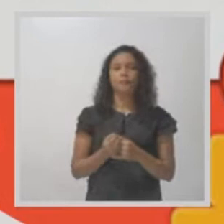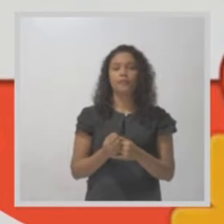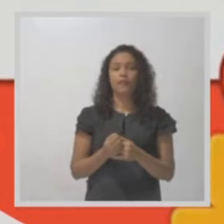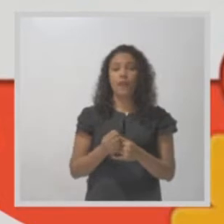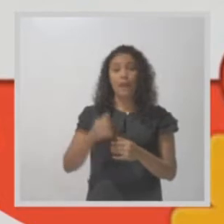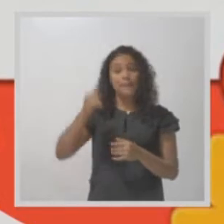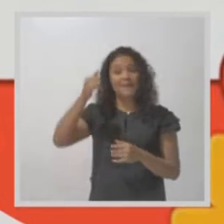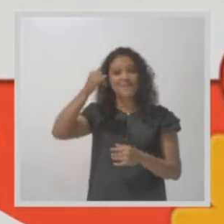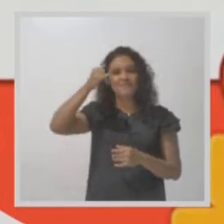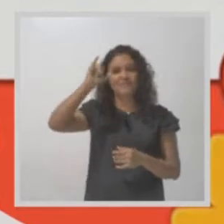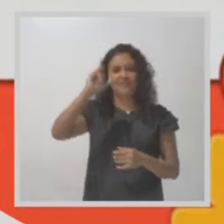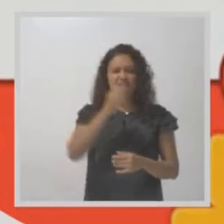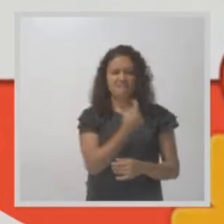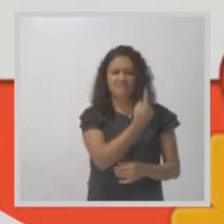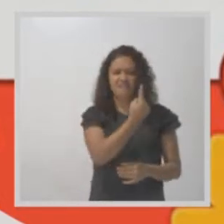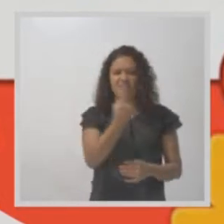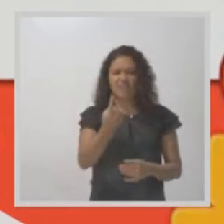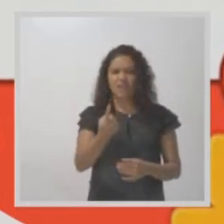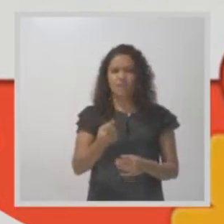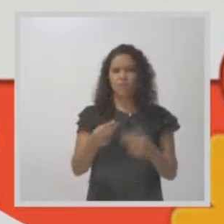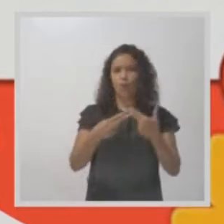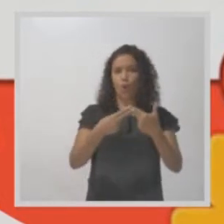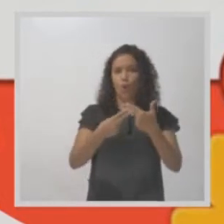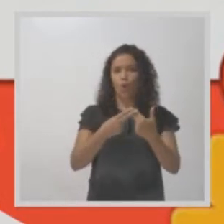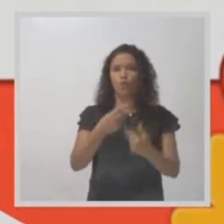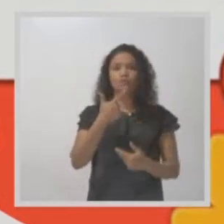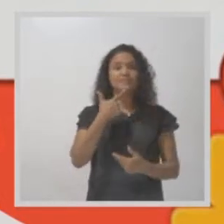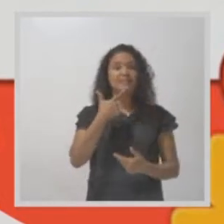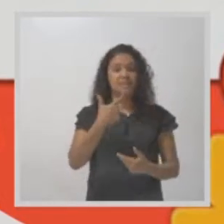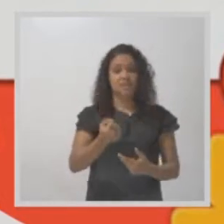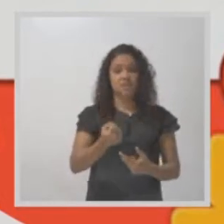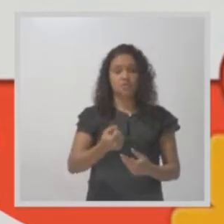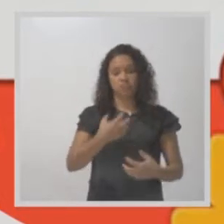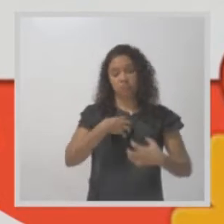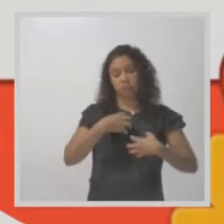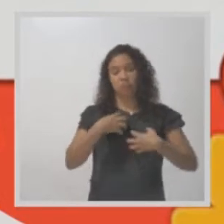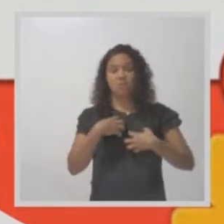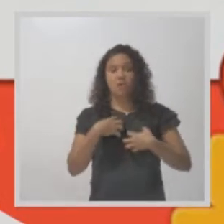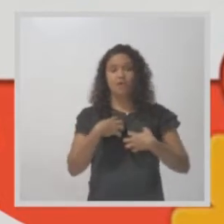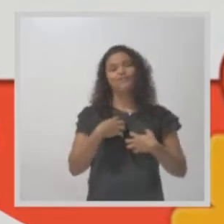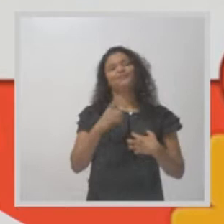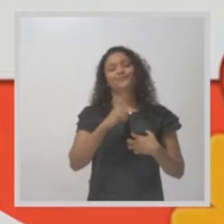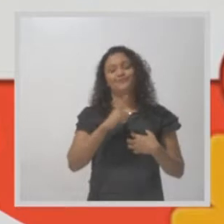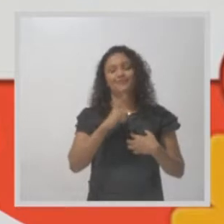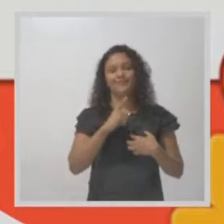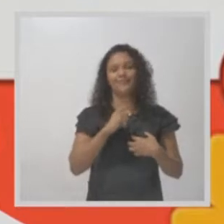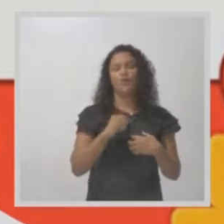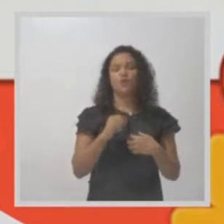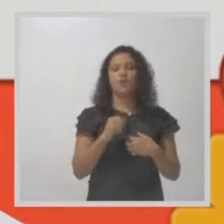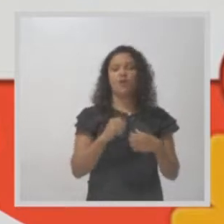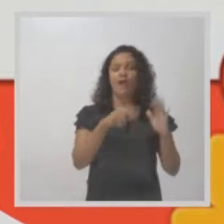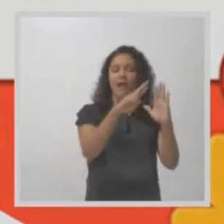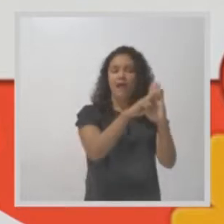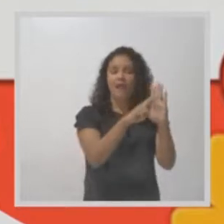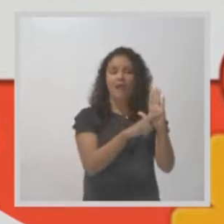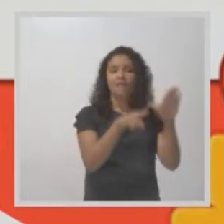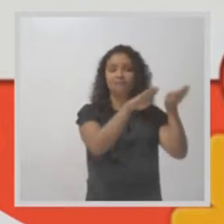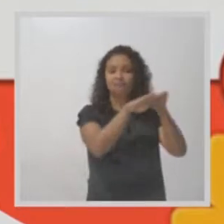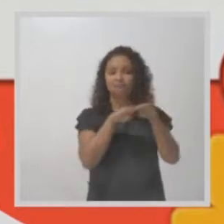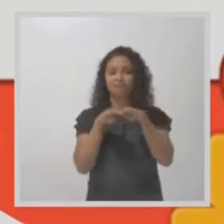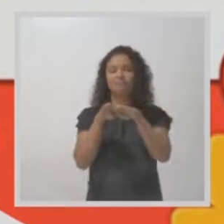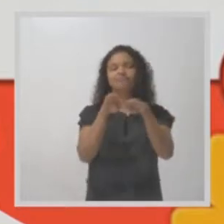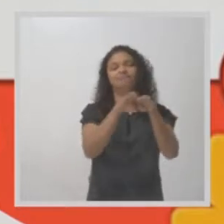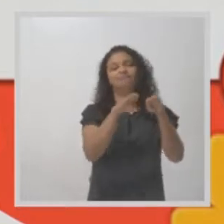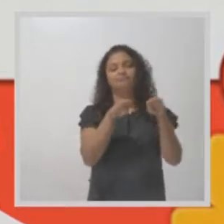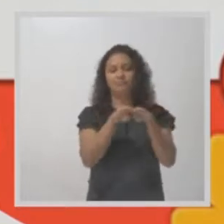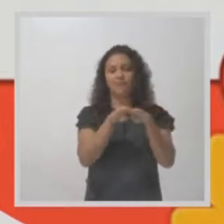língua à sua maneira, temos a norma padrão. É uma referência, uma espécie de modelo ou de